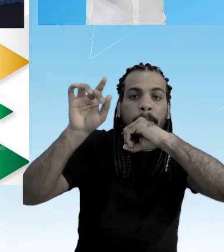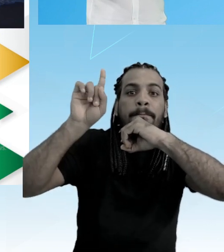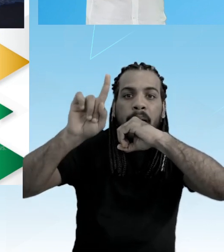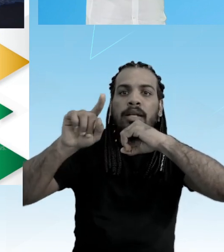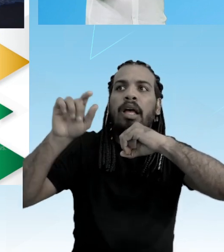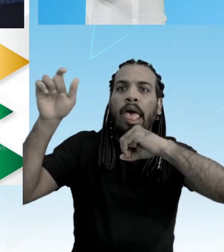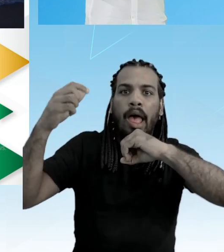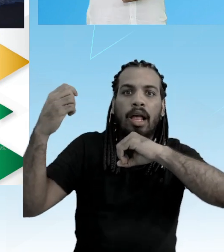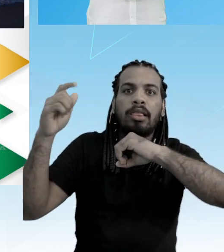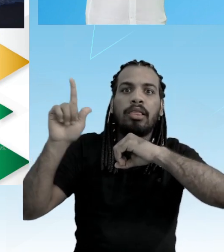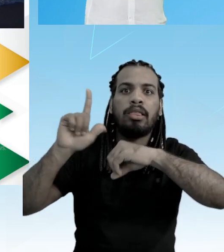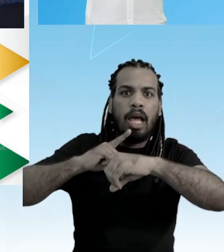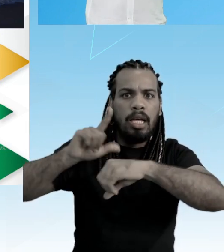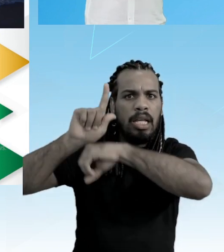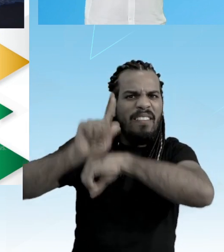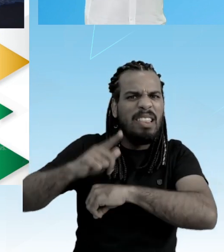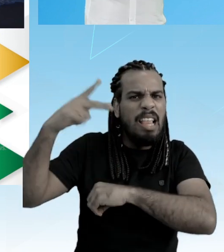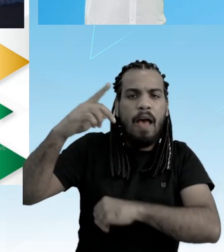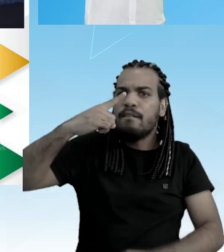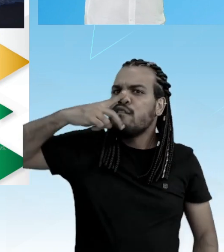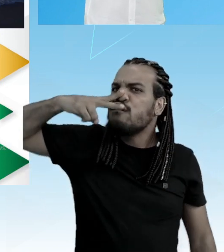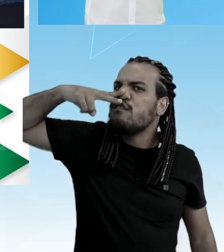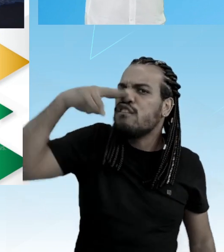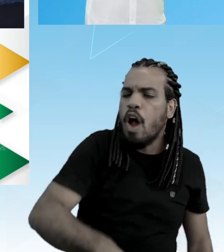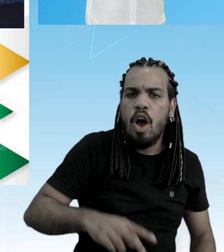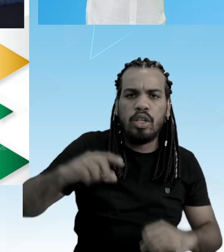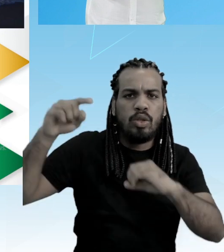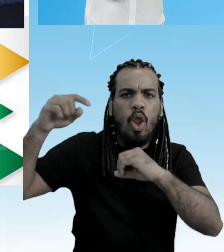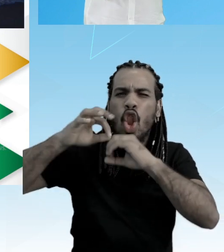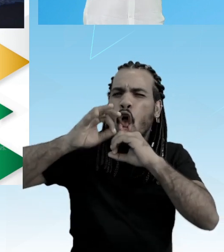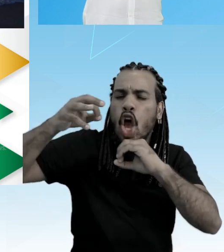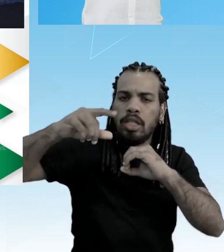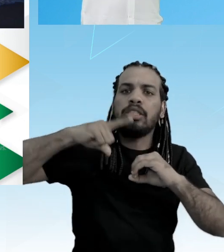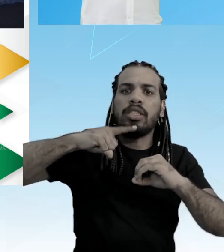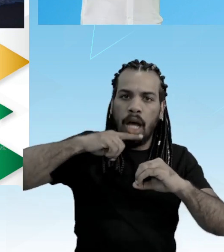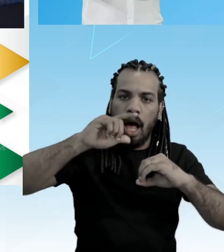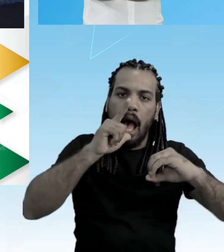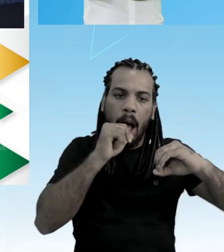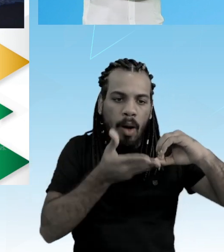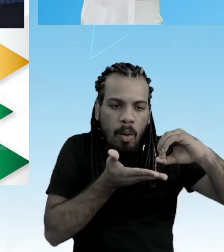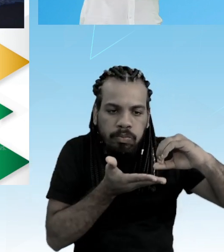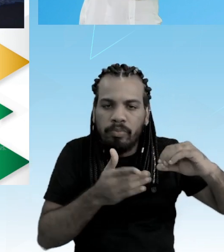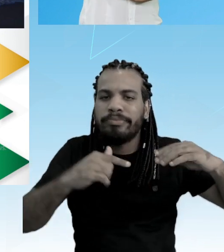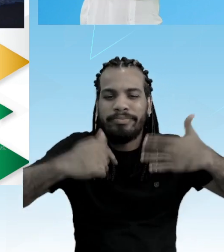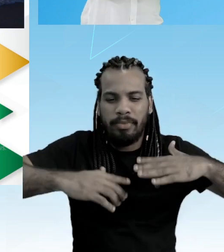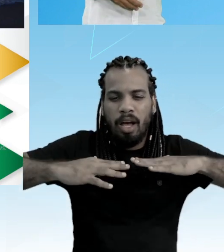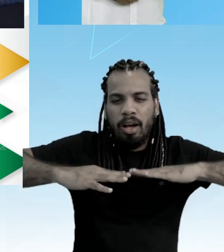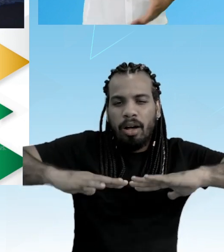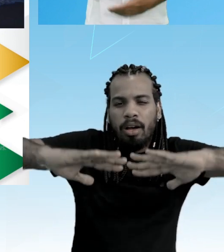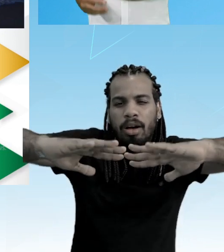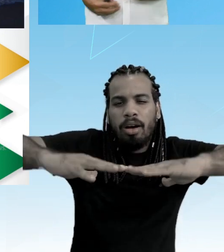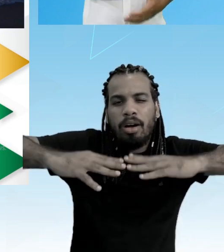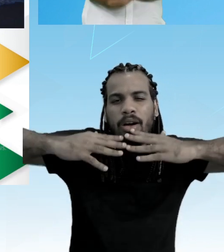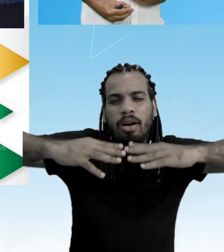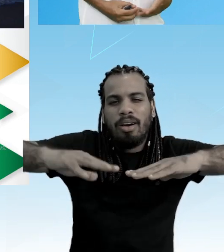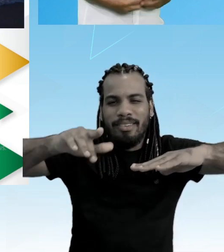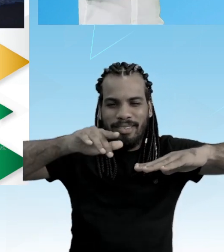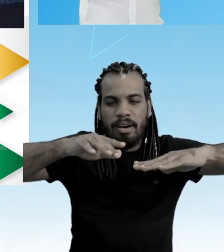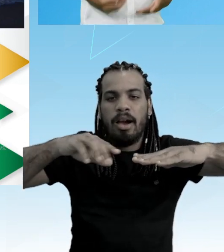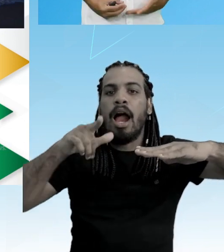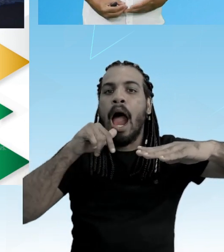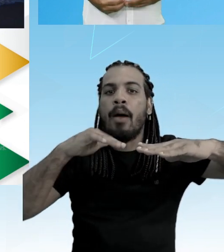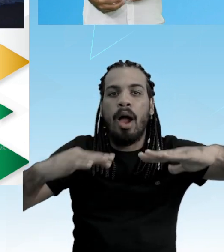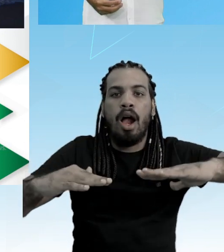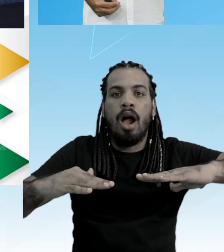marés. Mesmo a 150 milhões de quilômetros de distância, a força ali de atração gravitacional